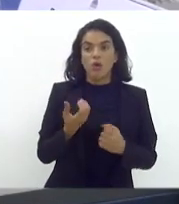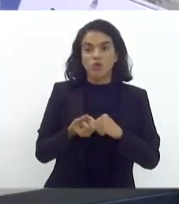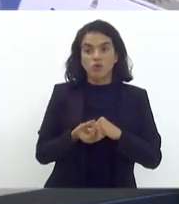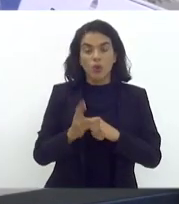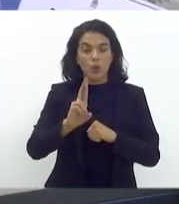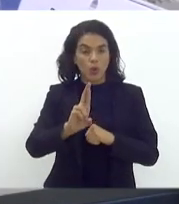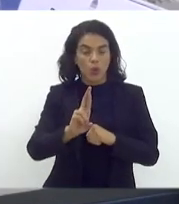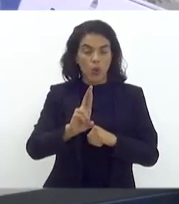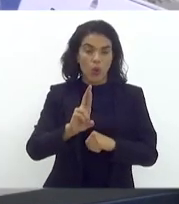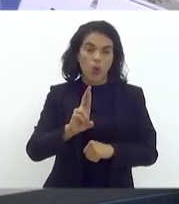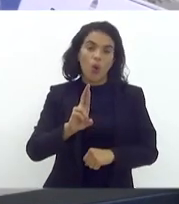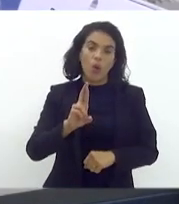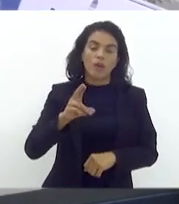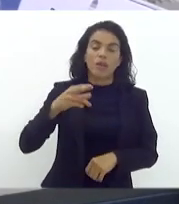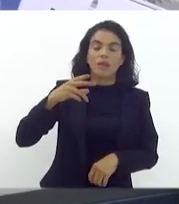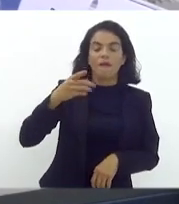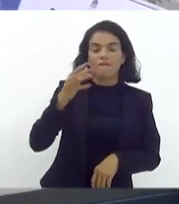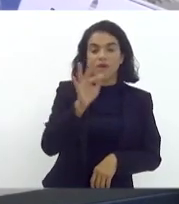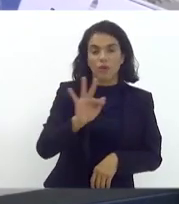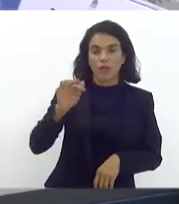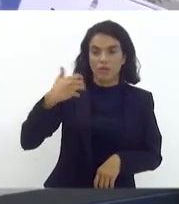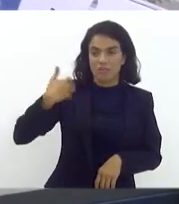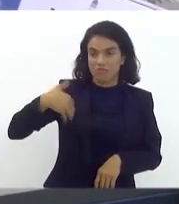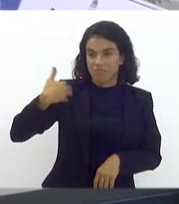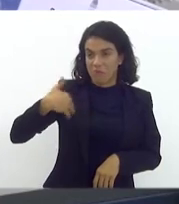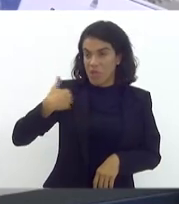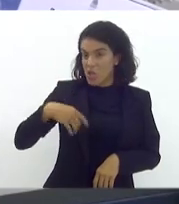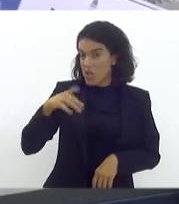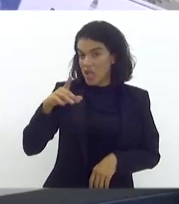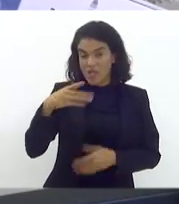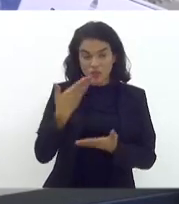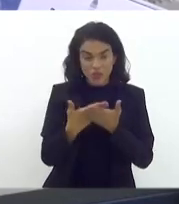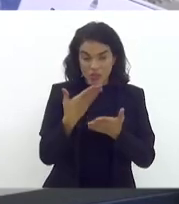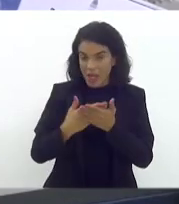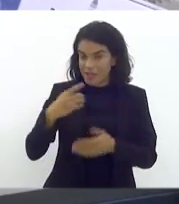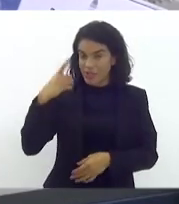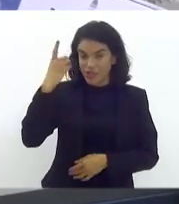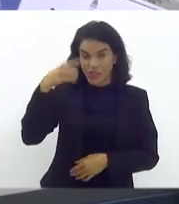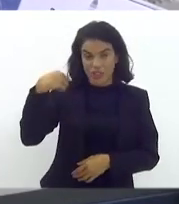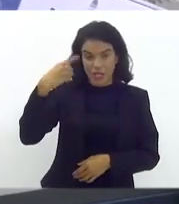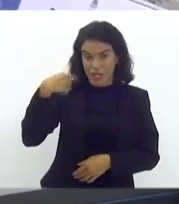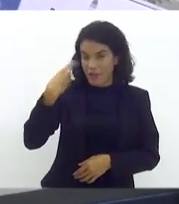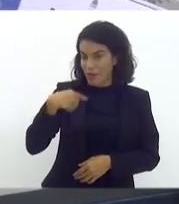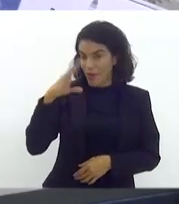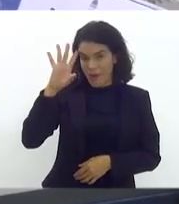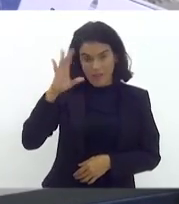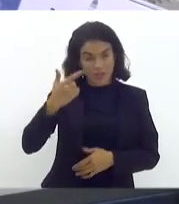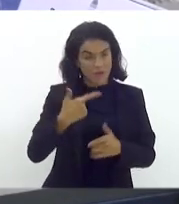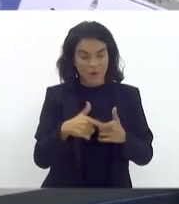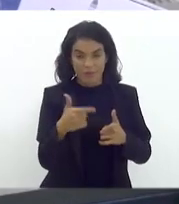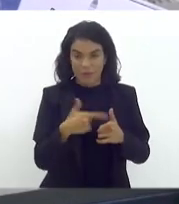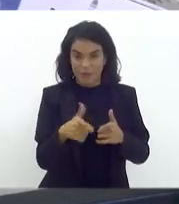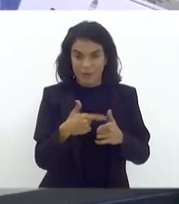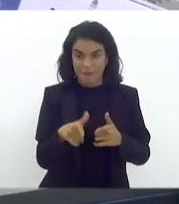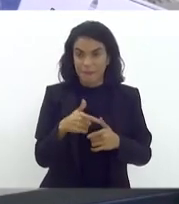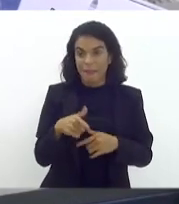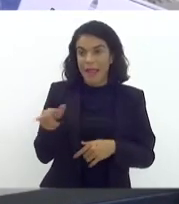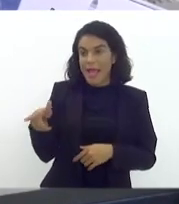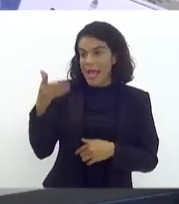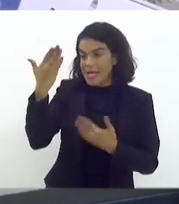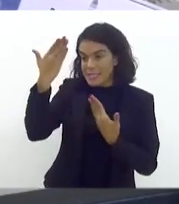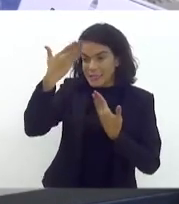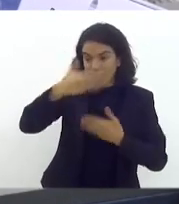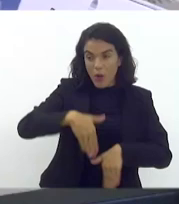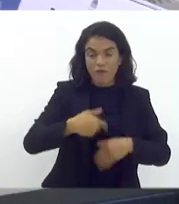Buenos Aires eu vou falar uma coisa para vocês o direito não resolve esse problema a gente precisa ter humildade de reconhecer que essas provas